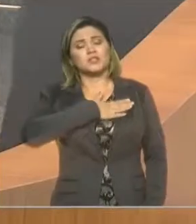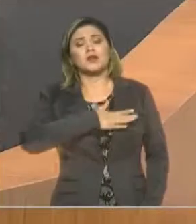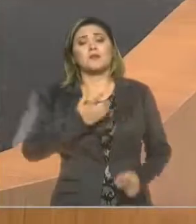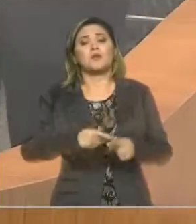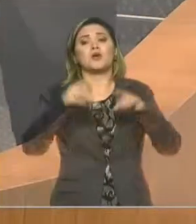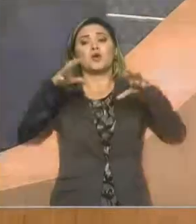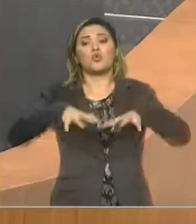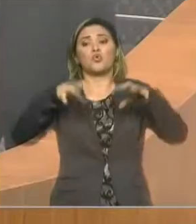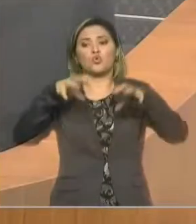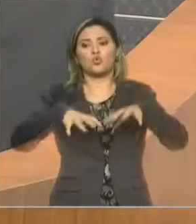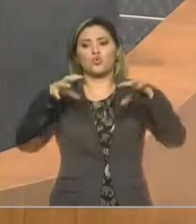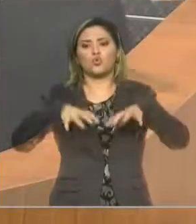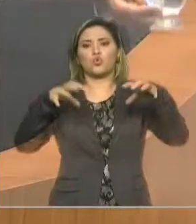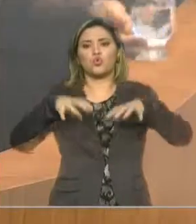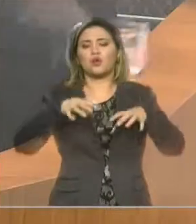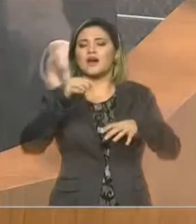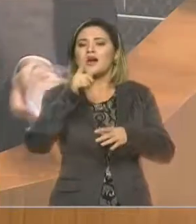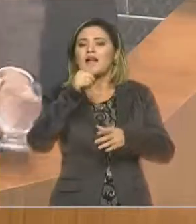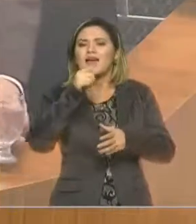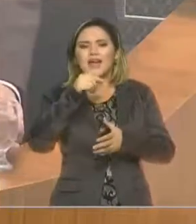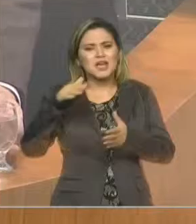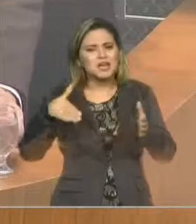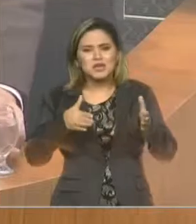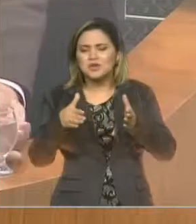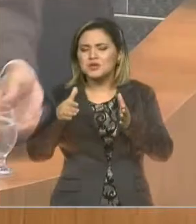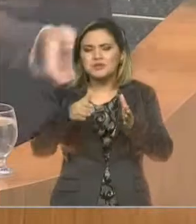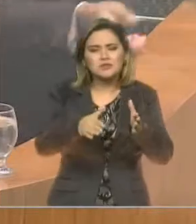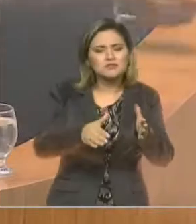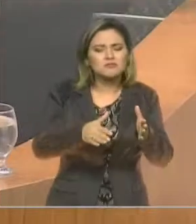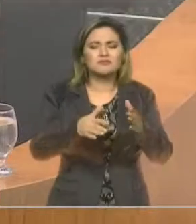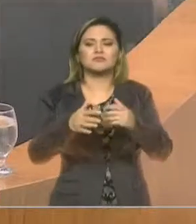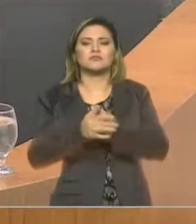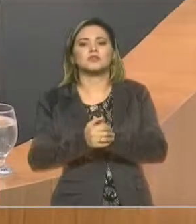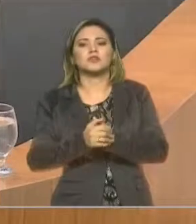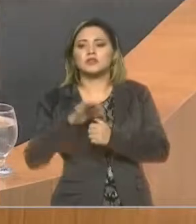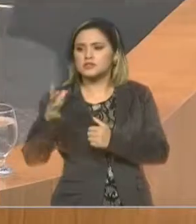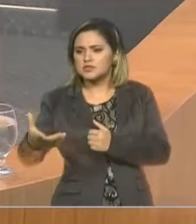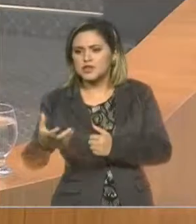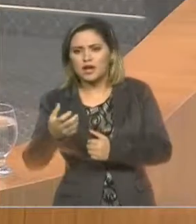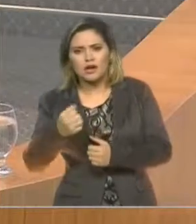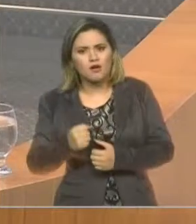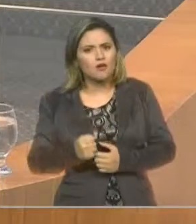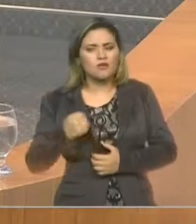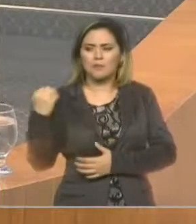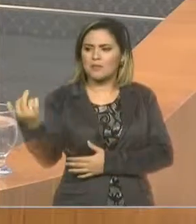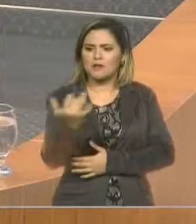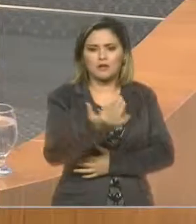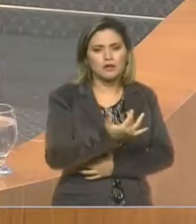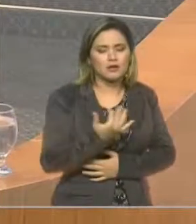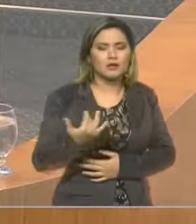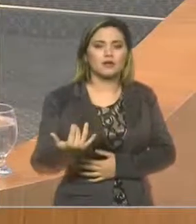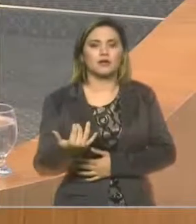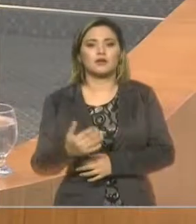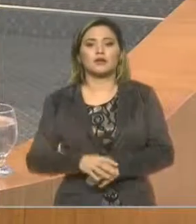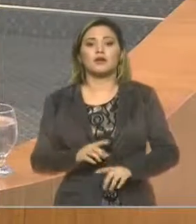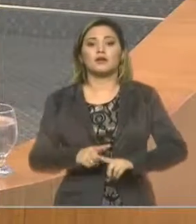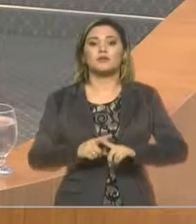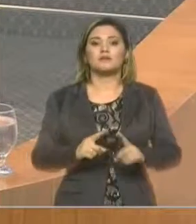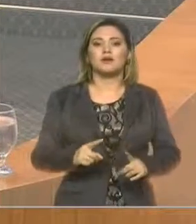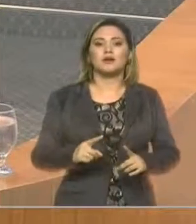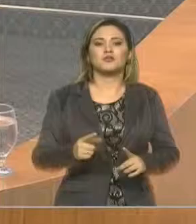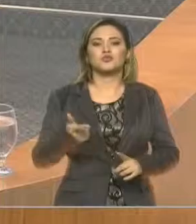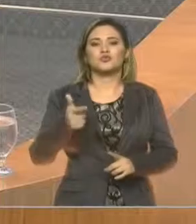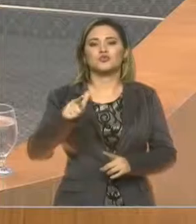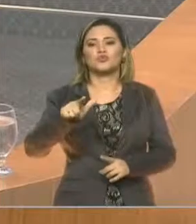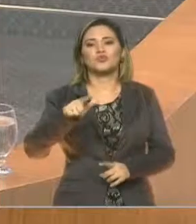enche rio, chuva salva a biodiversidade. Mas, mais uma vez, o que nós vemos aqui foram lágrimas